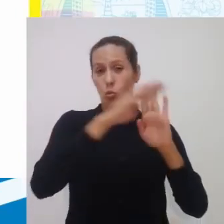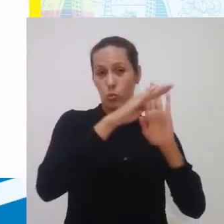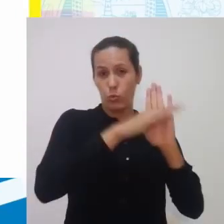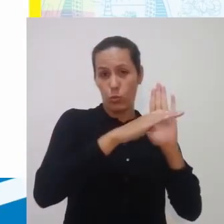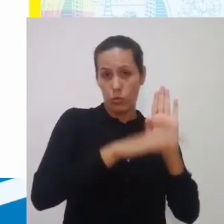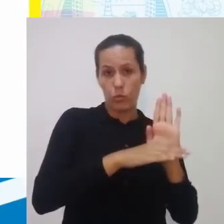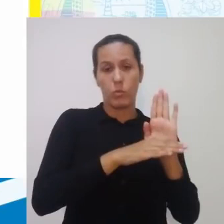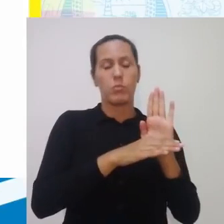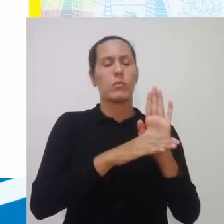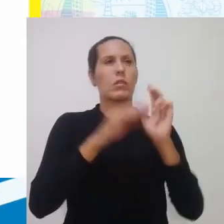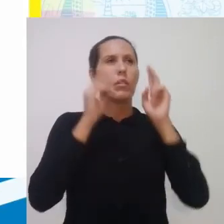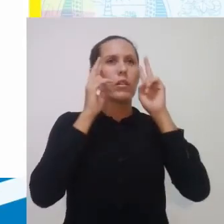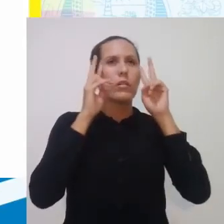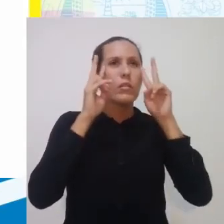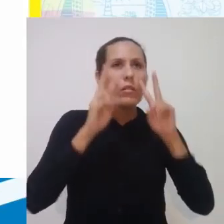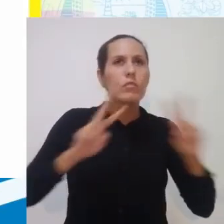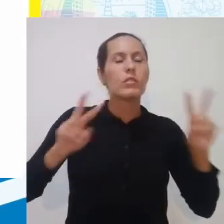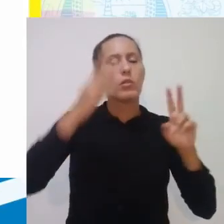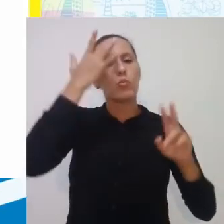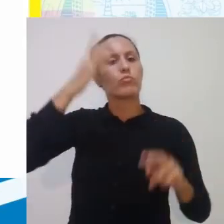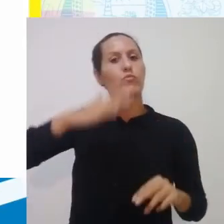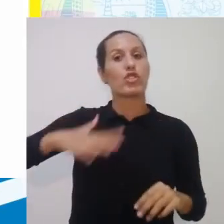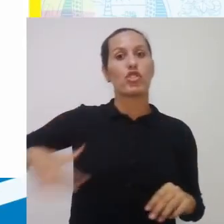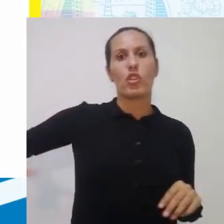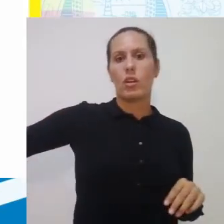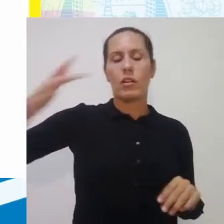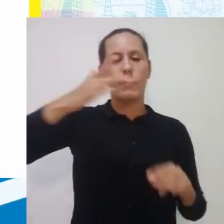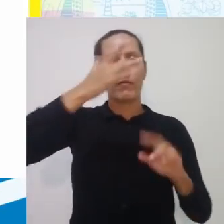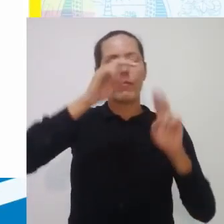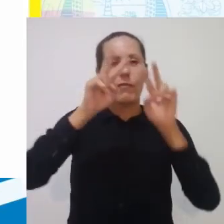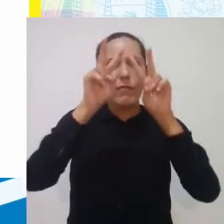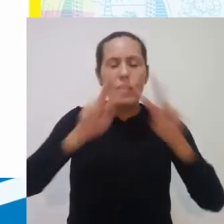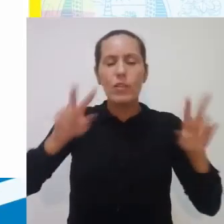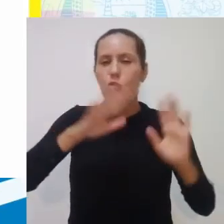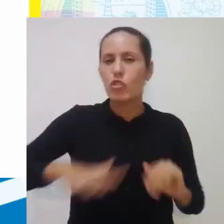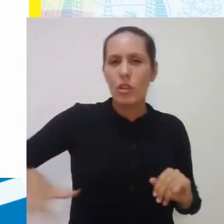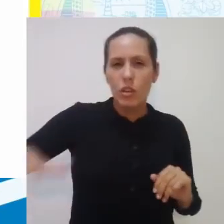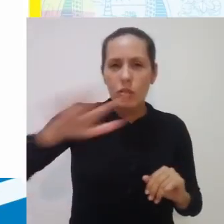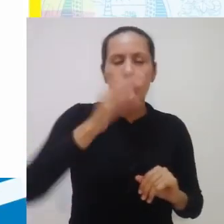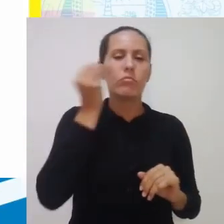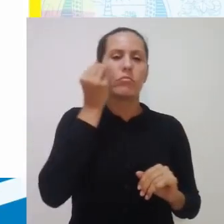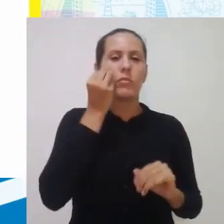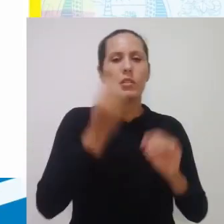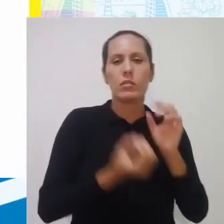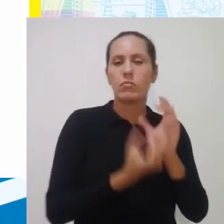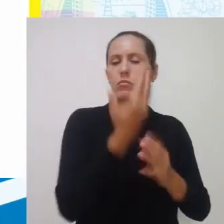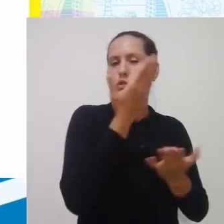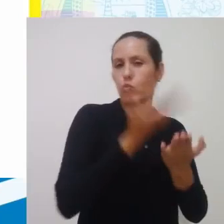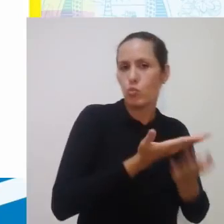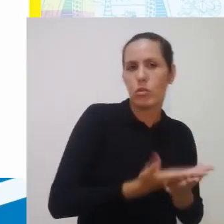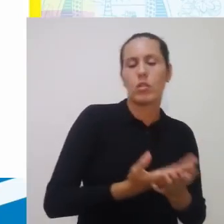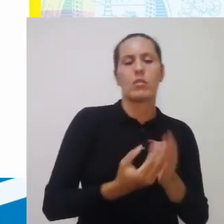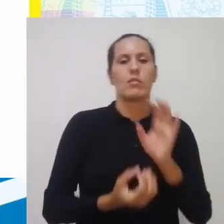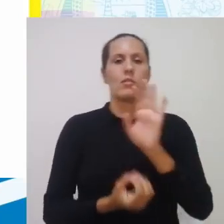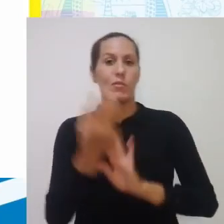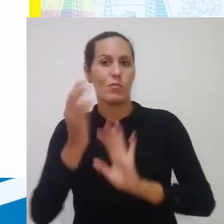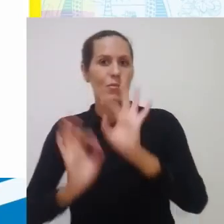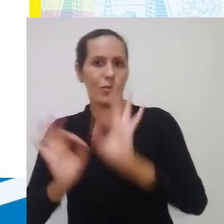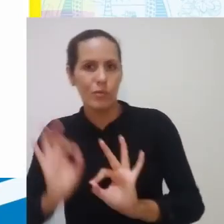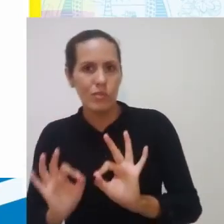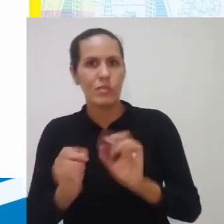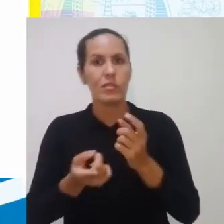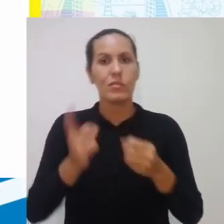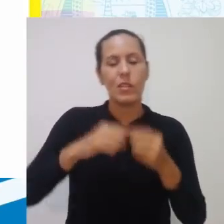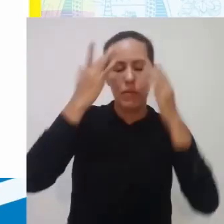o tópico, ele vai te dar uma visão geral daquilo que você tem que estudar, daquilo que você tem que produzir, e logo depois você